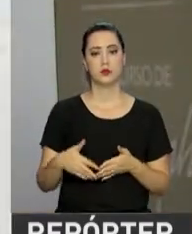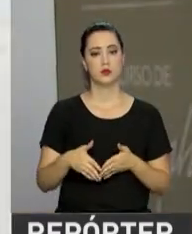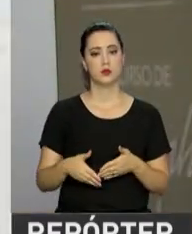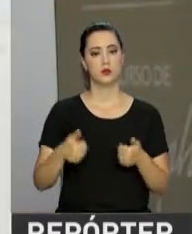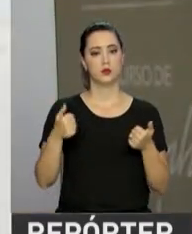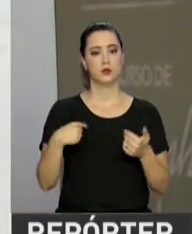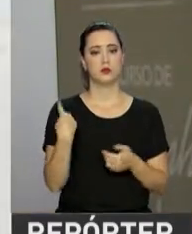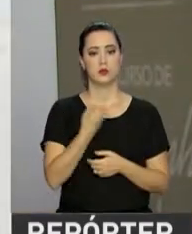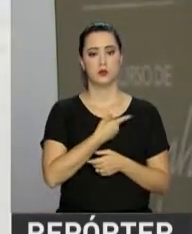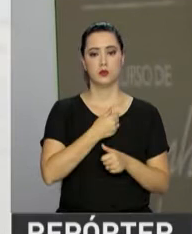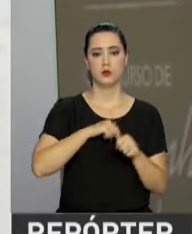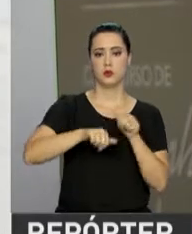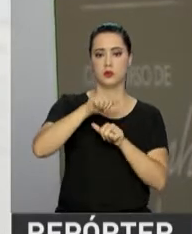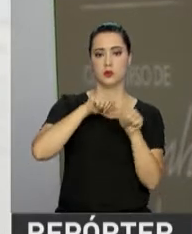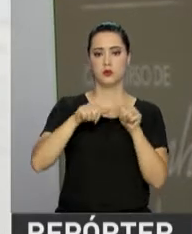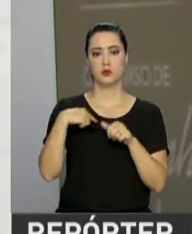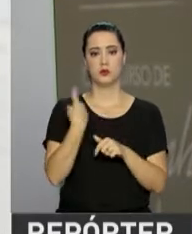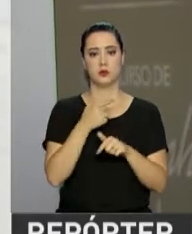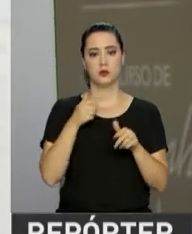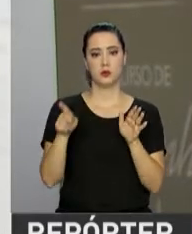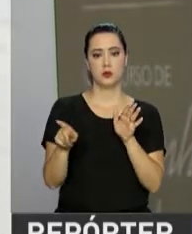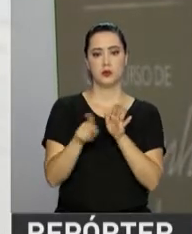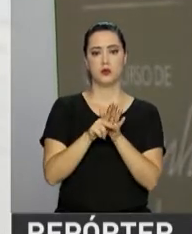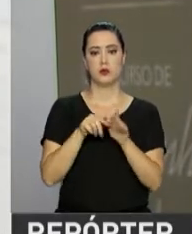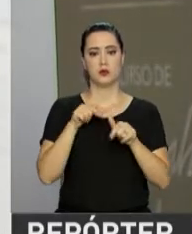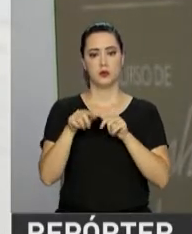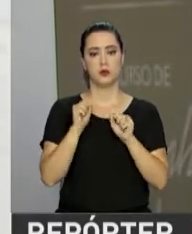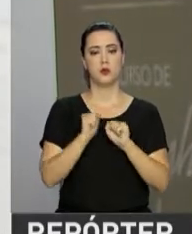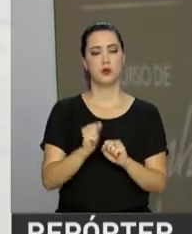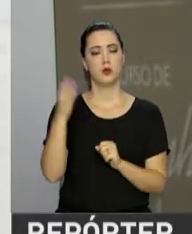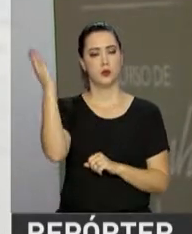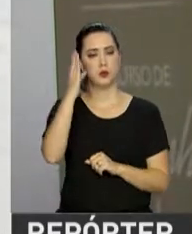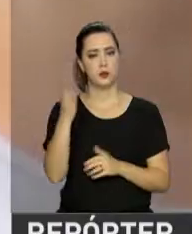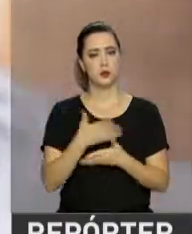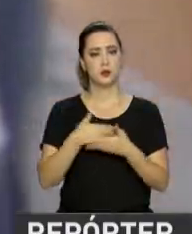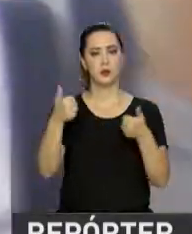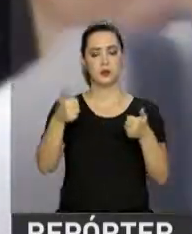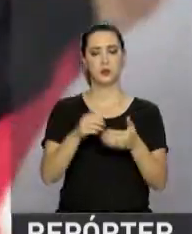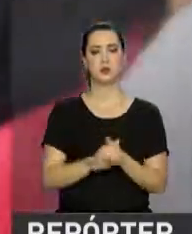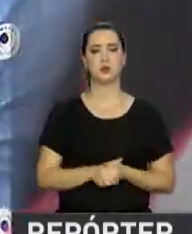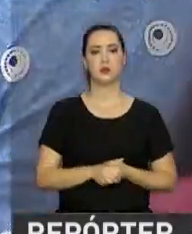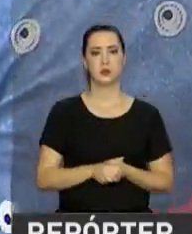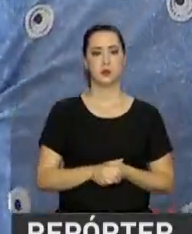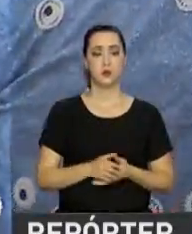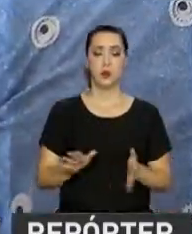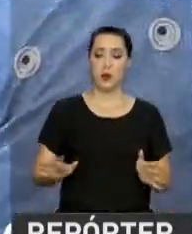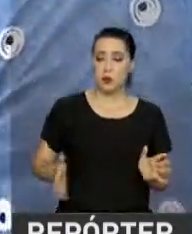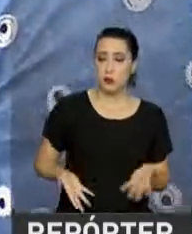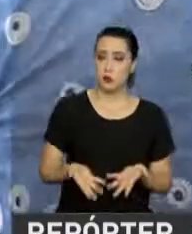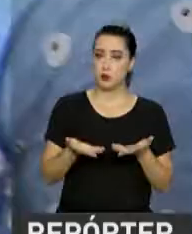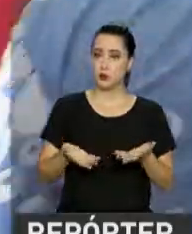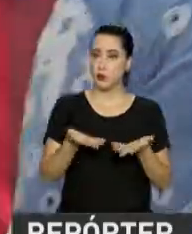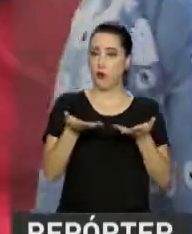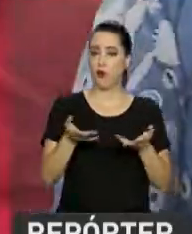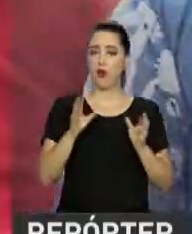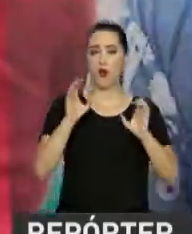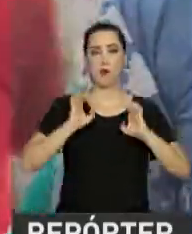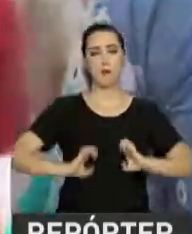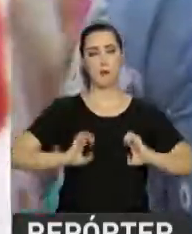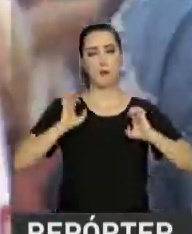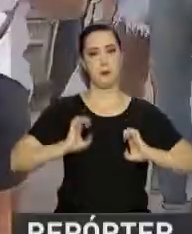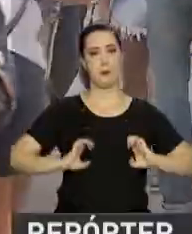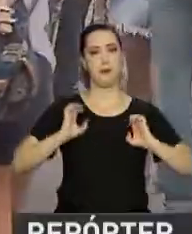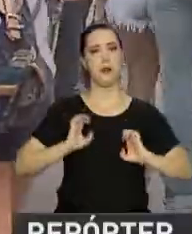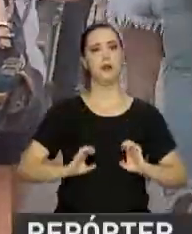a gente mudar sua atitude a gente consegue sim ter um brasil com menos corrupção estimular a ética ea honestidade para formar